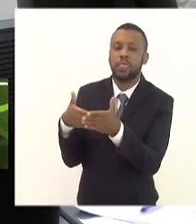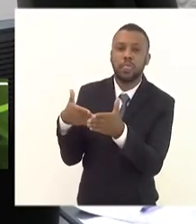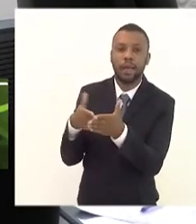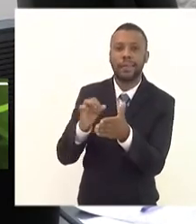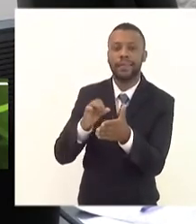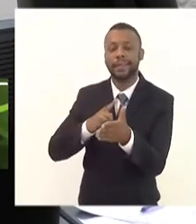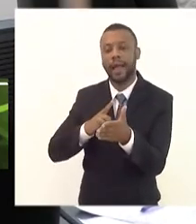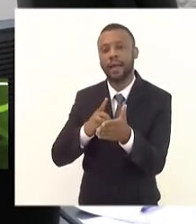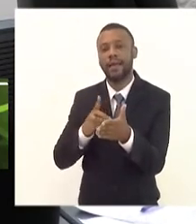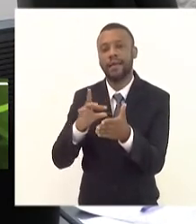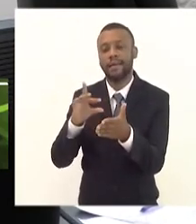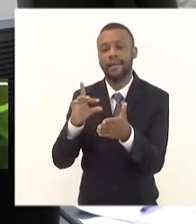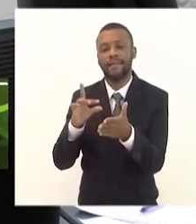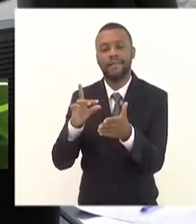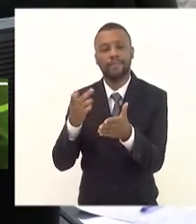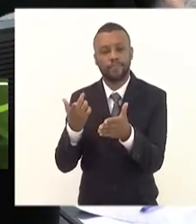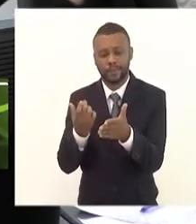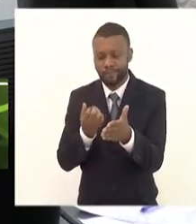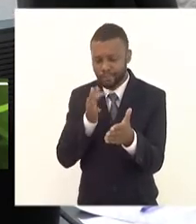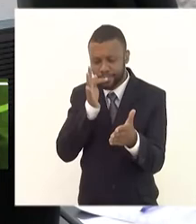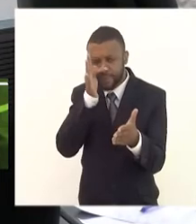vegetado, se está em concreto, se está em...